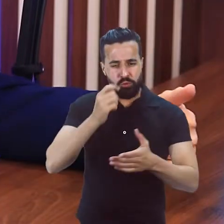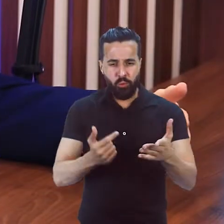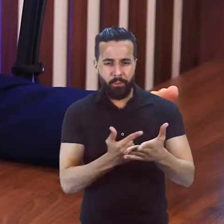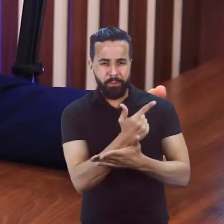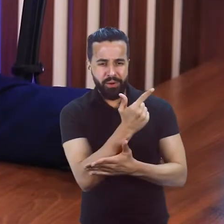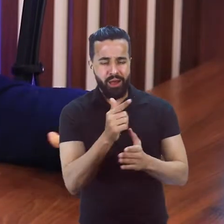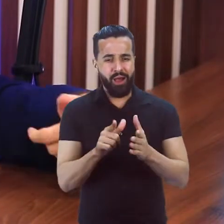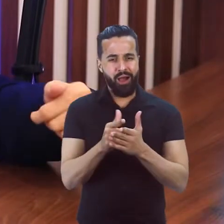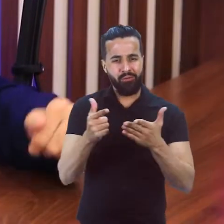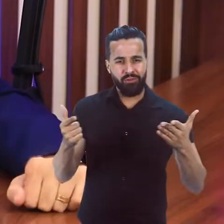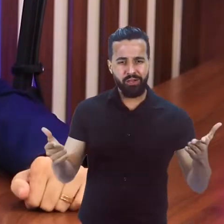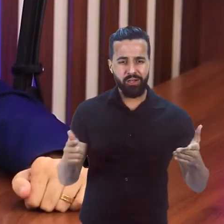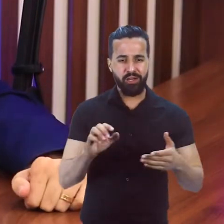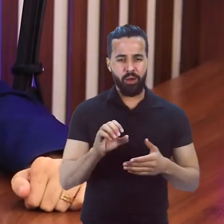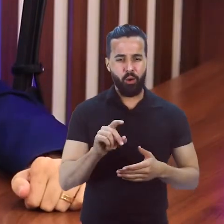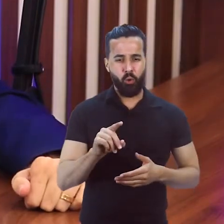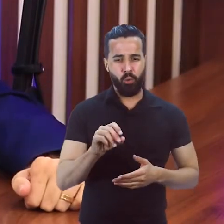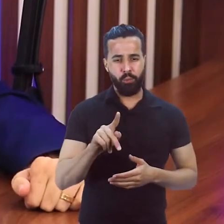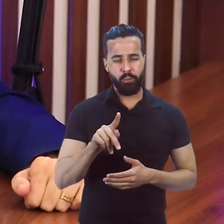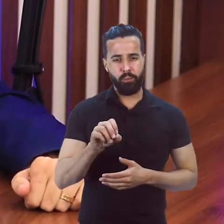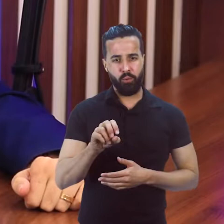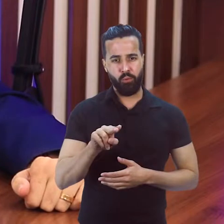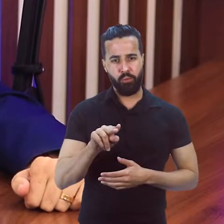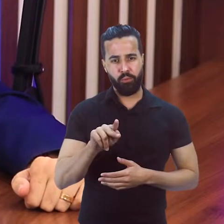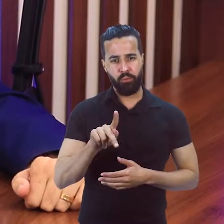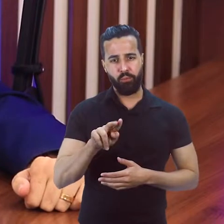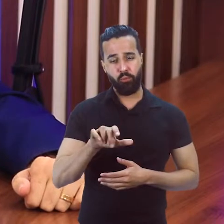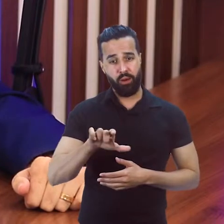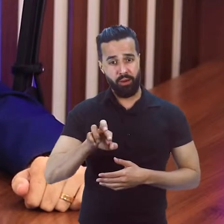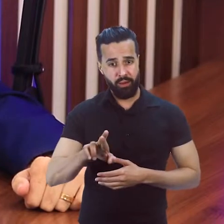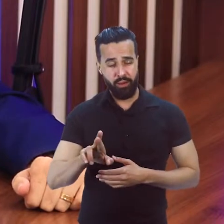Diário da Manhã naquela época, né?